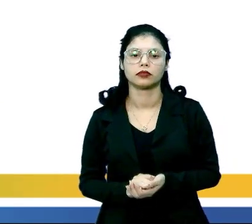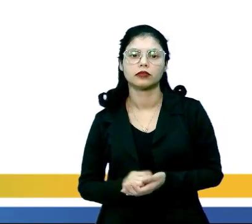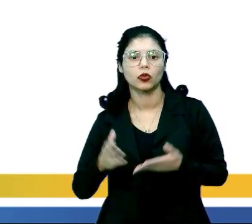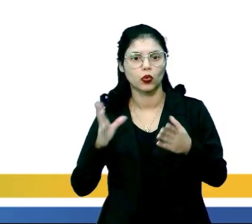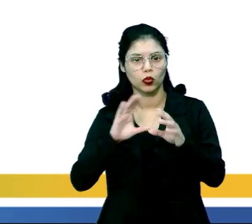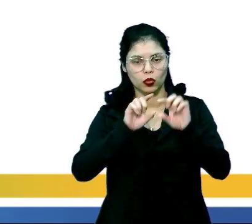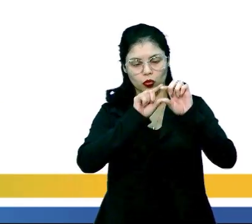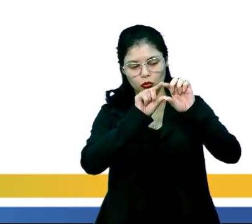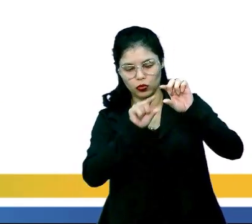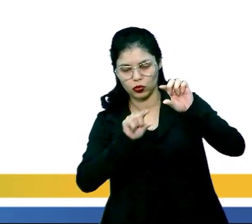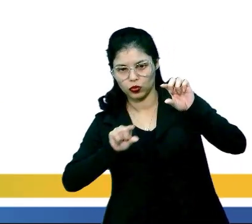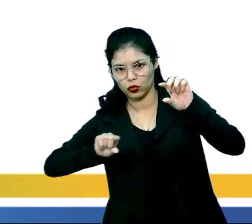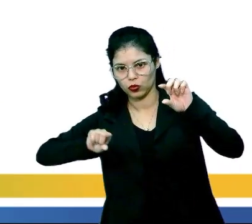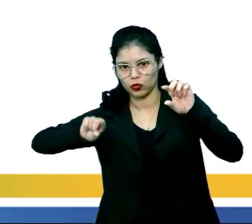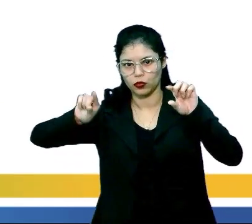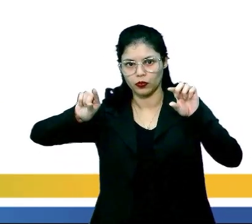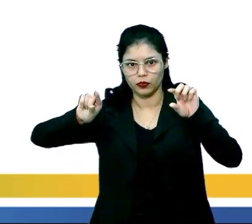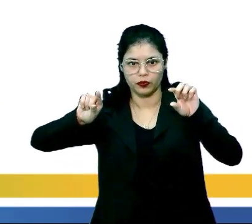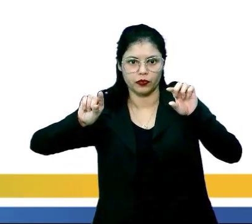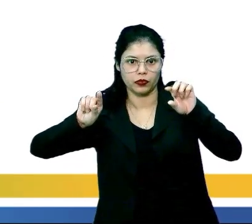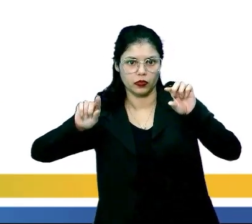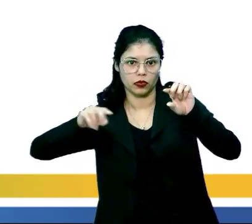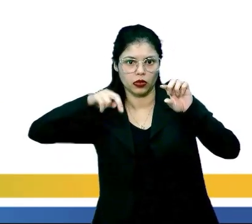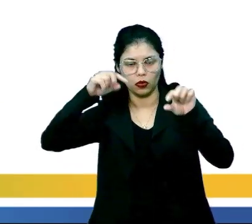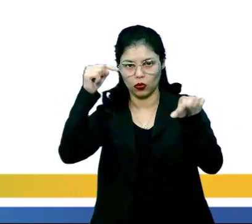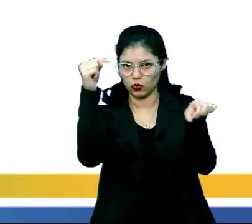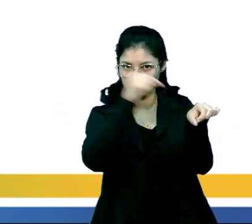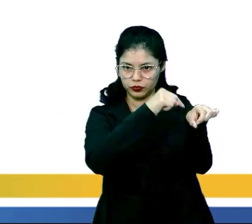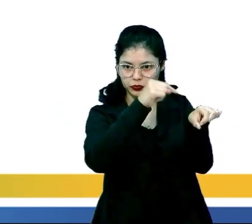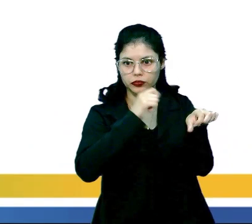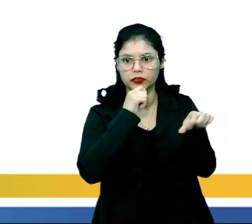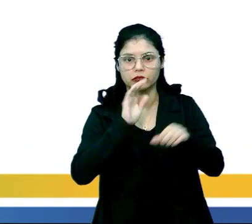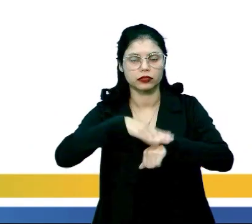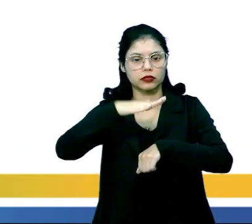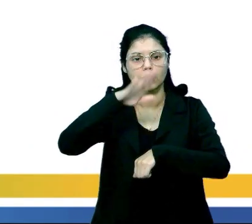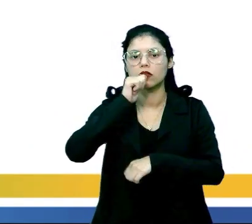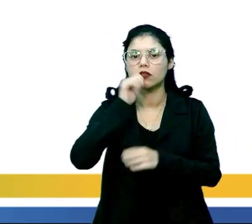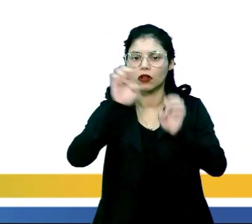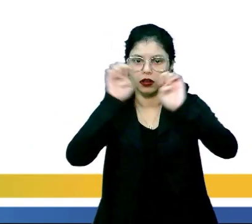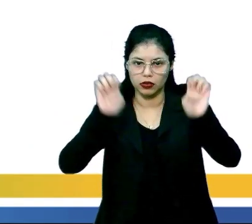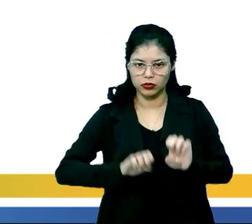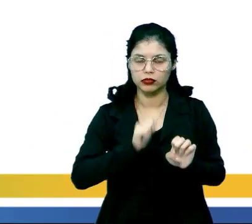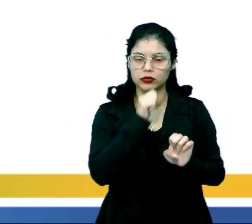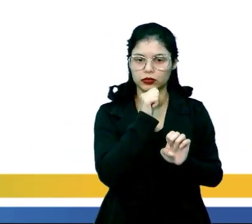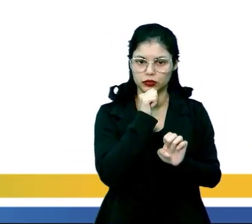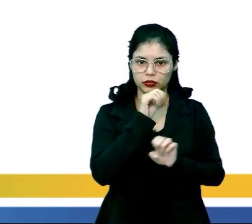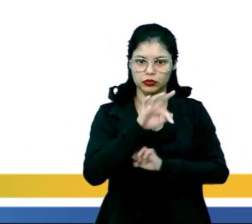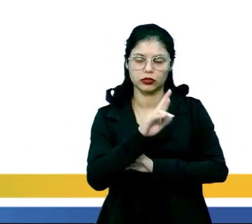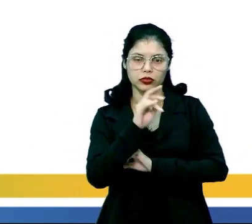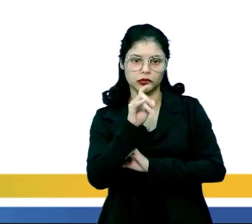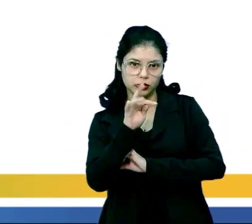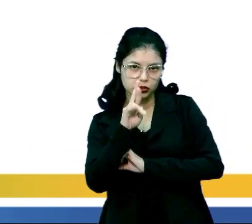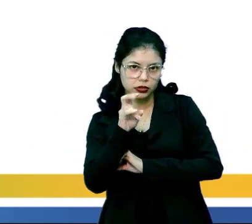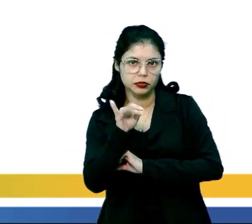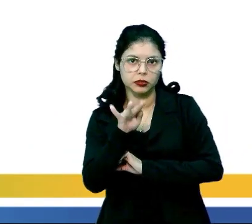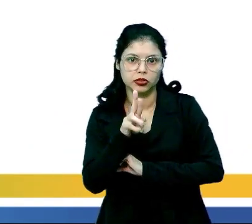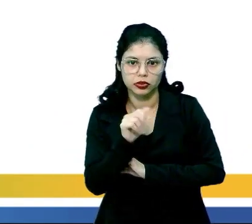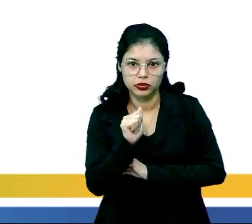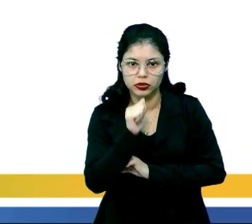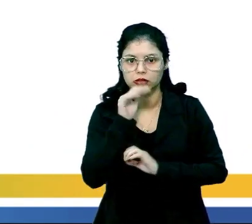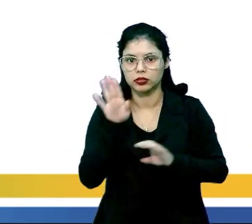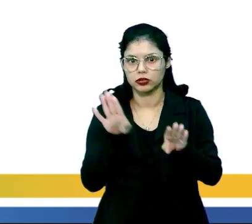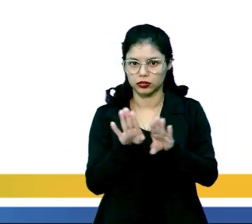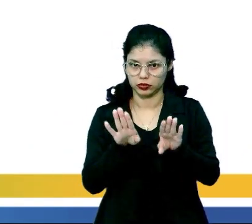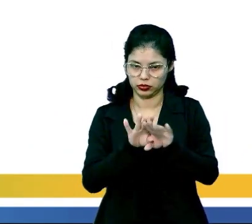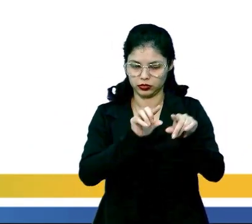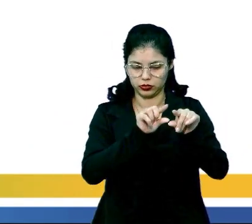corpo celular e localiza-se aí o núcleo e a maioria das estruturas citoplasmáticas. E